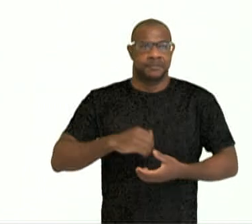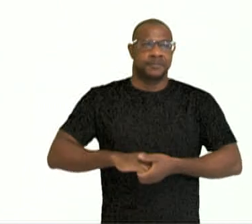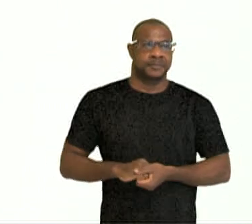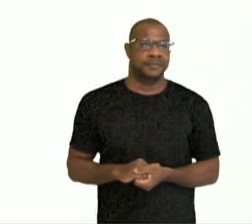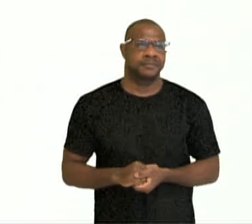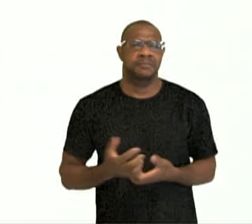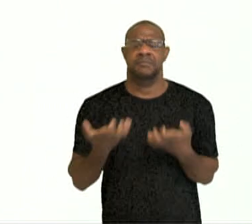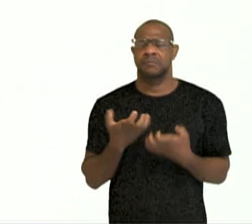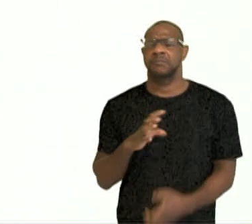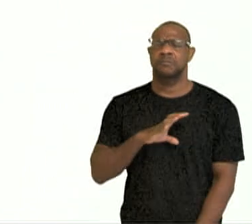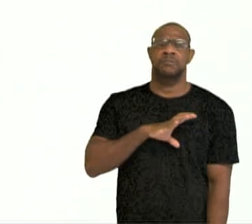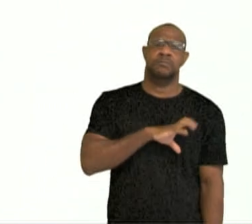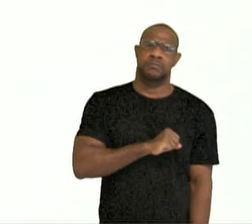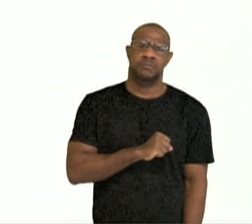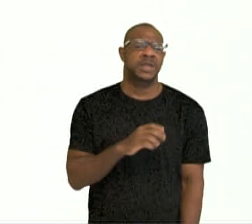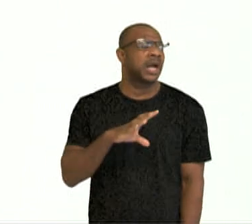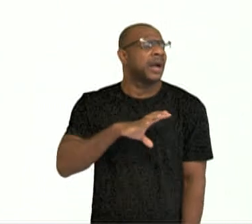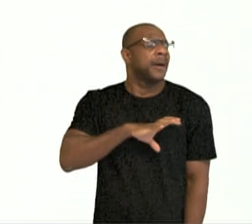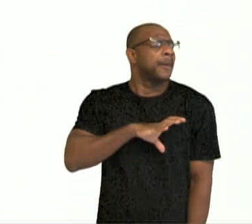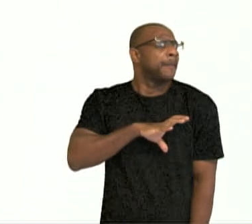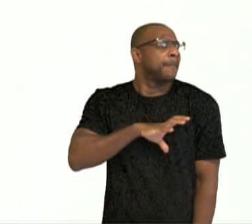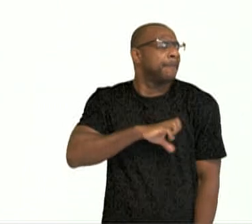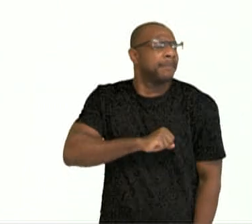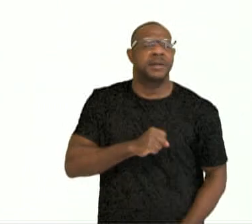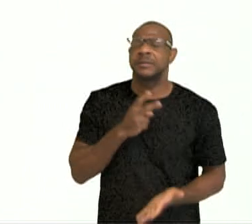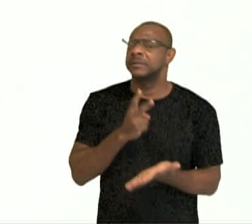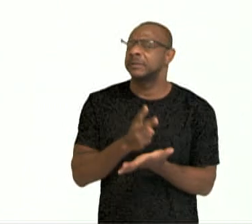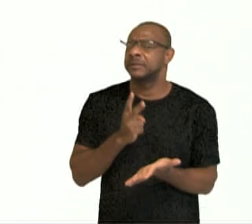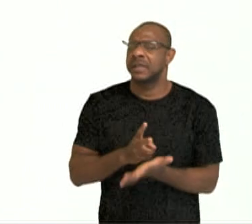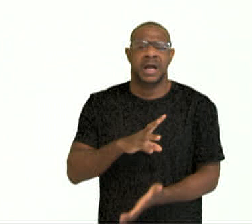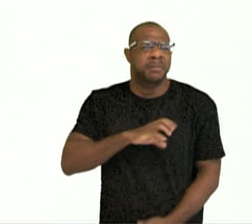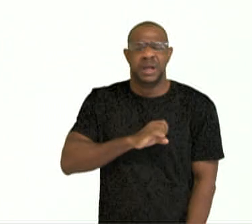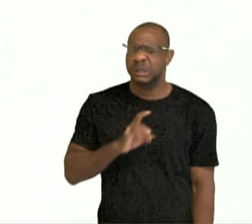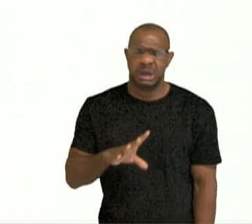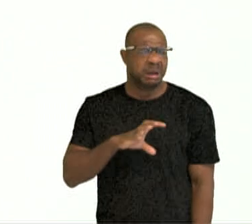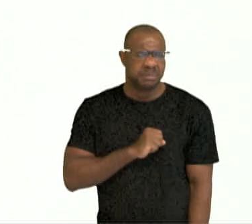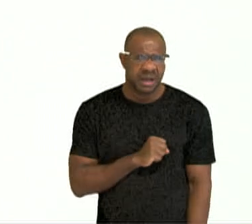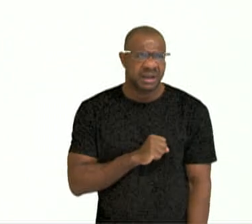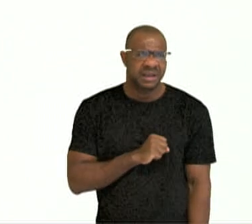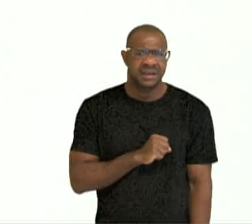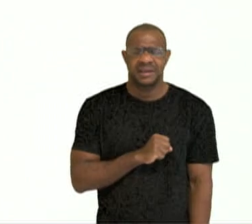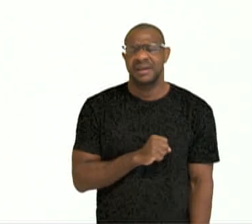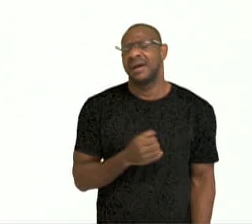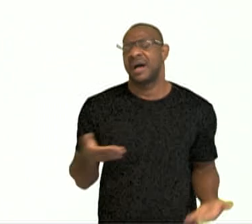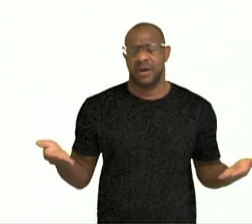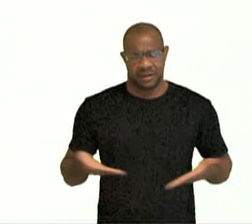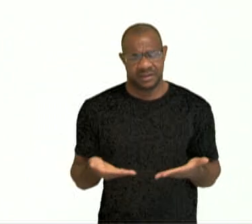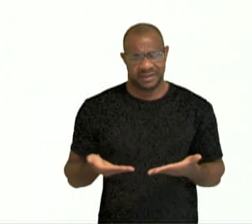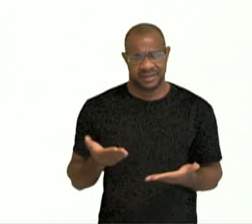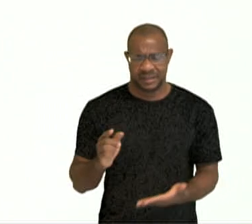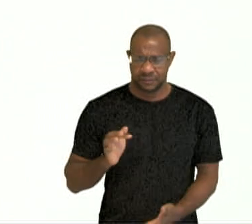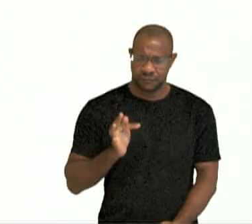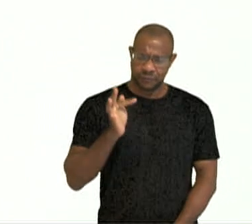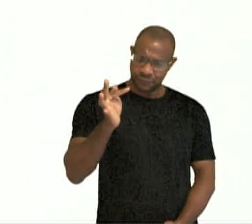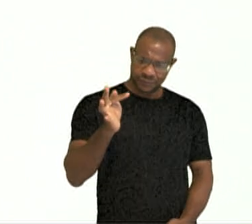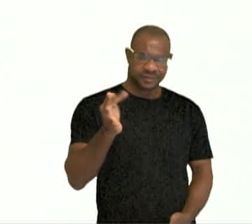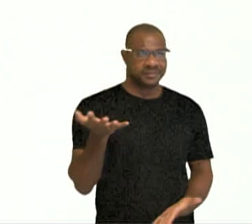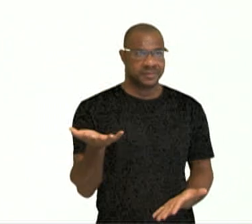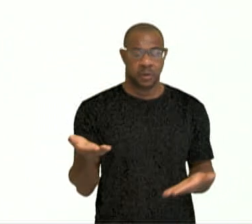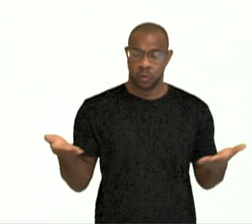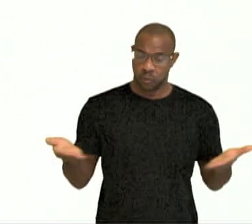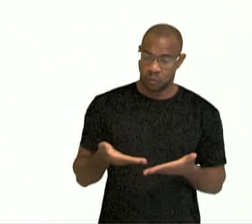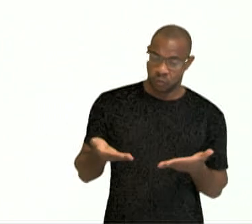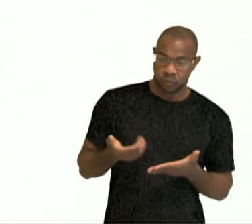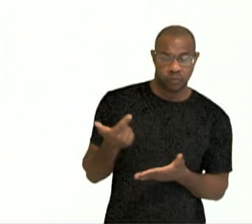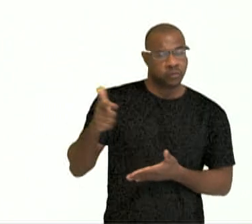quero amar, amar perdidamente, amar só por amar, aqui, além, mas este, aquele, o